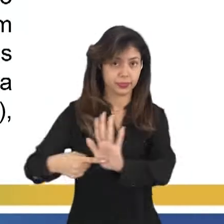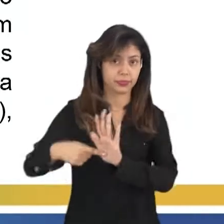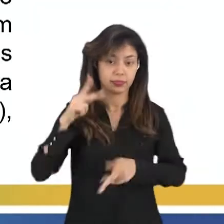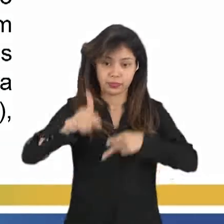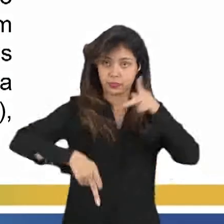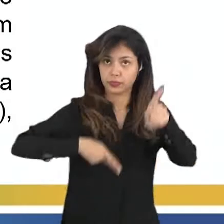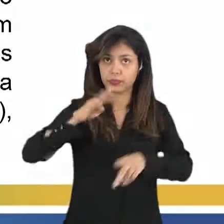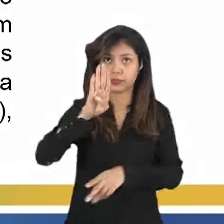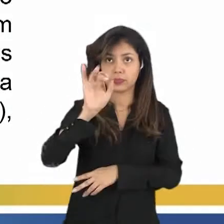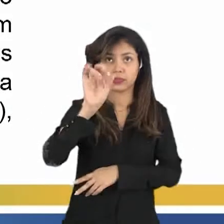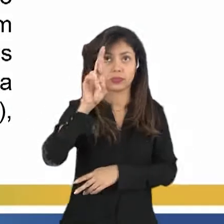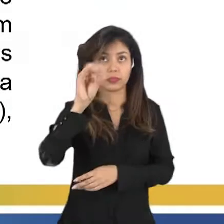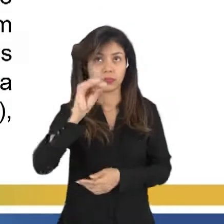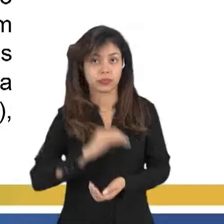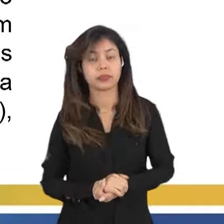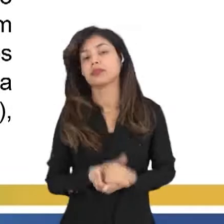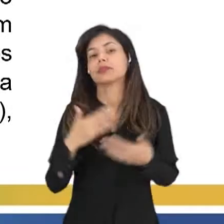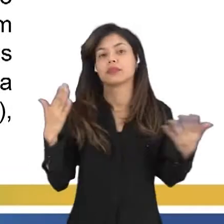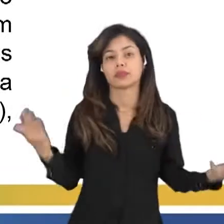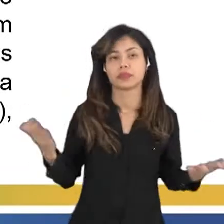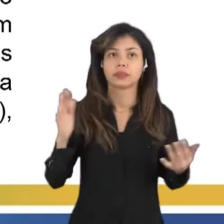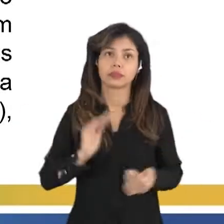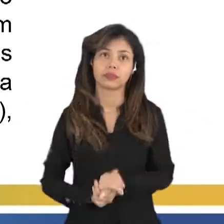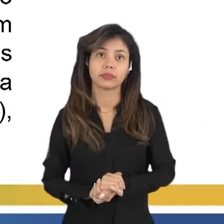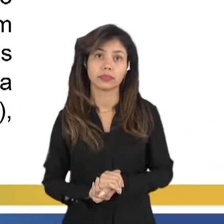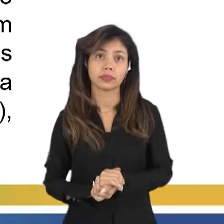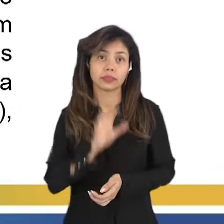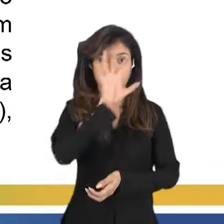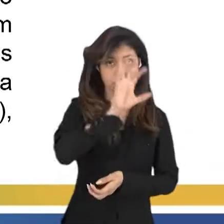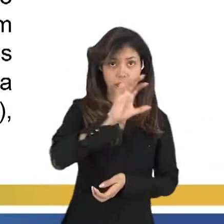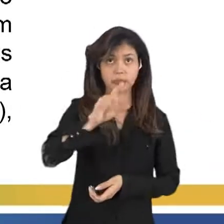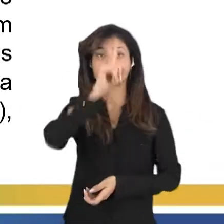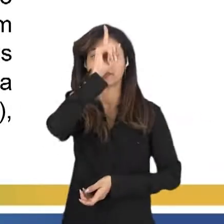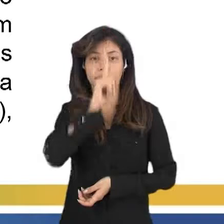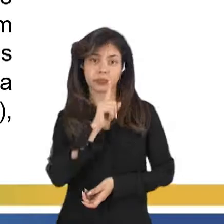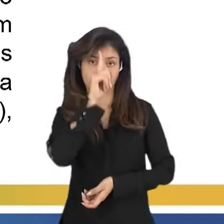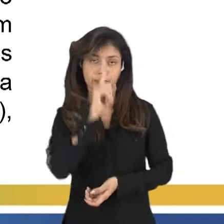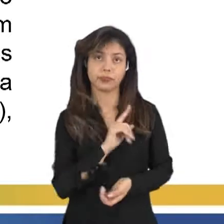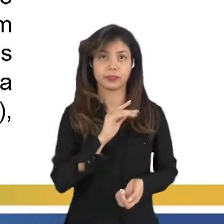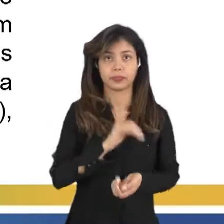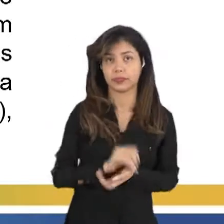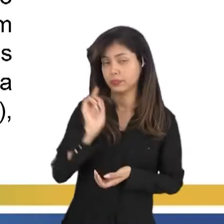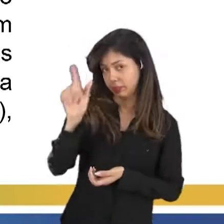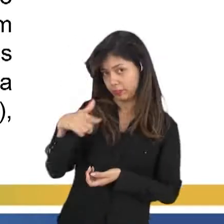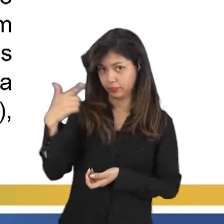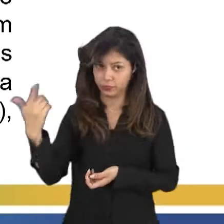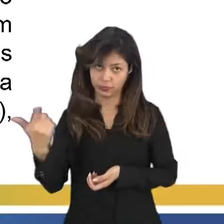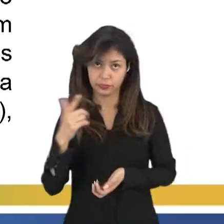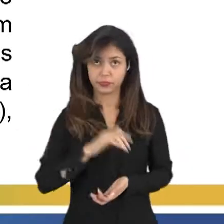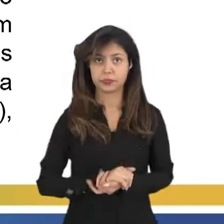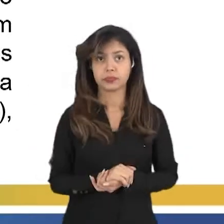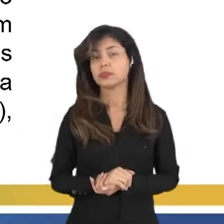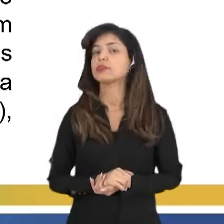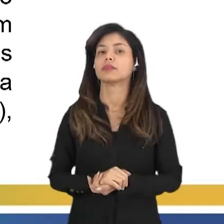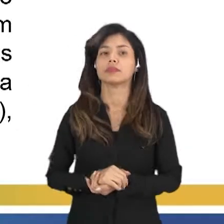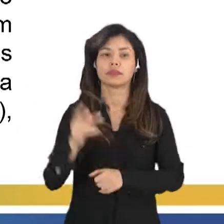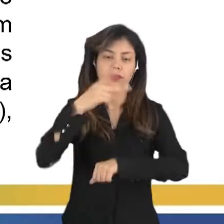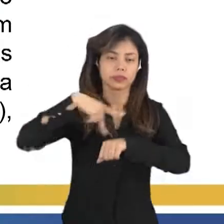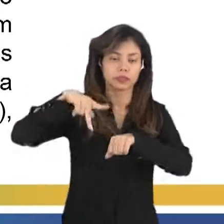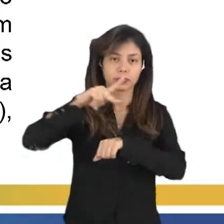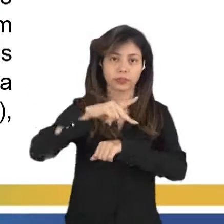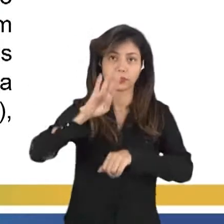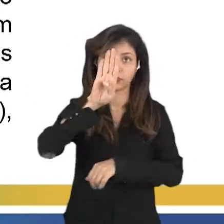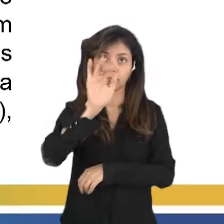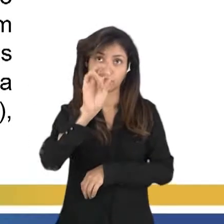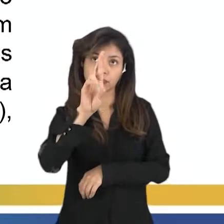povo basco. Então aí entre essa fronteira da França em amarelo e essa outra parte do País Basco na